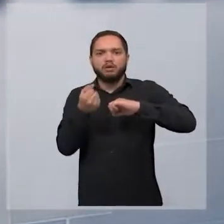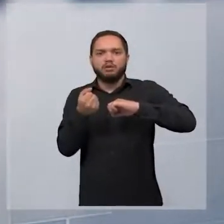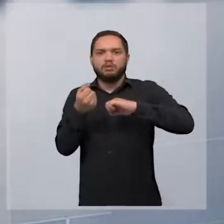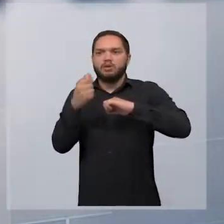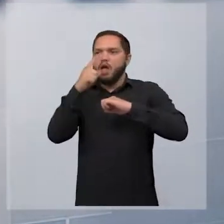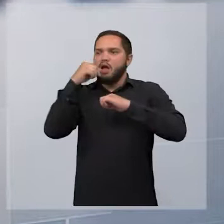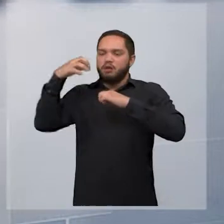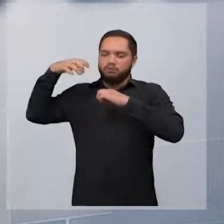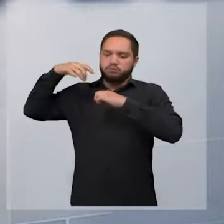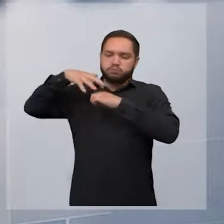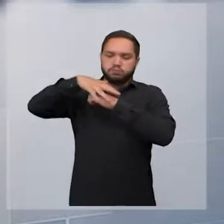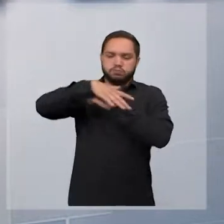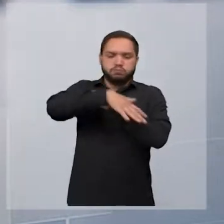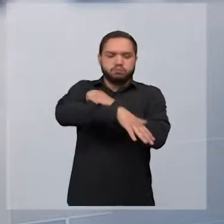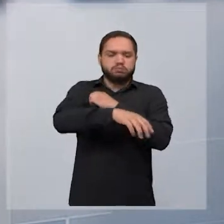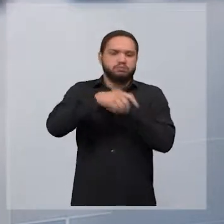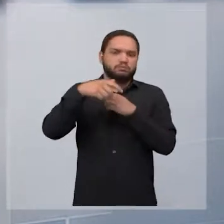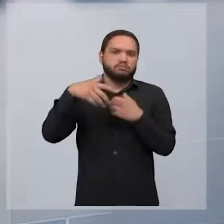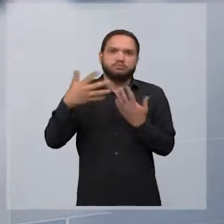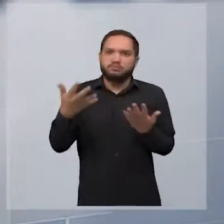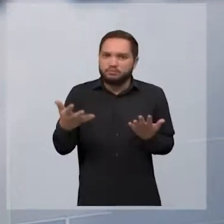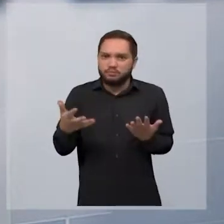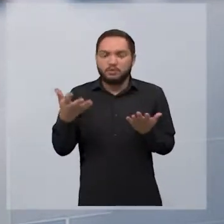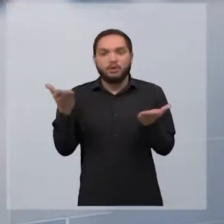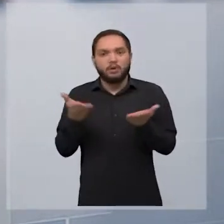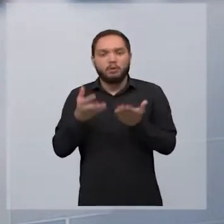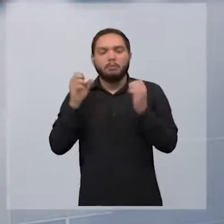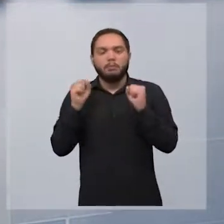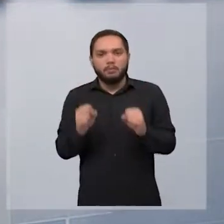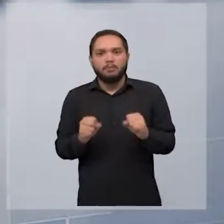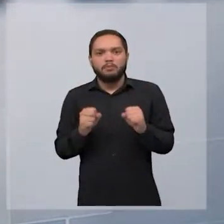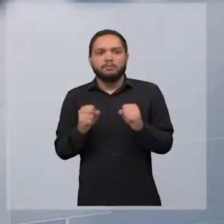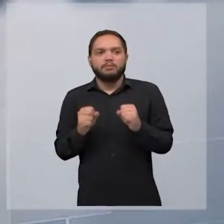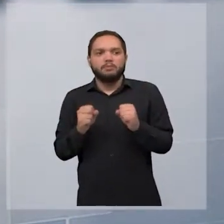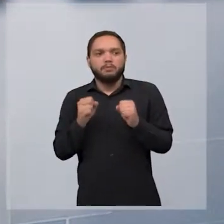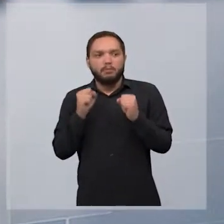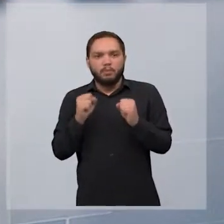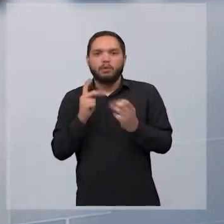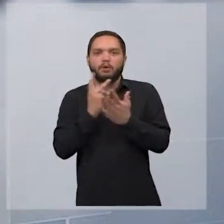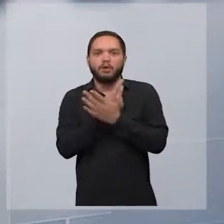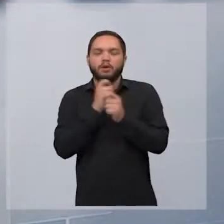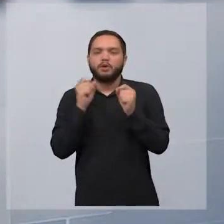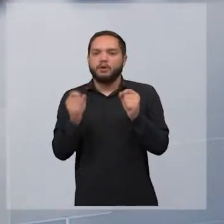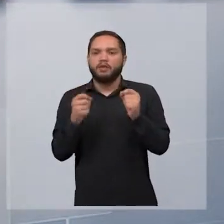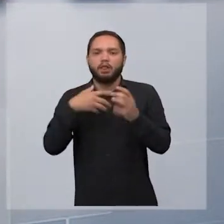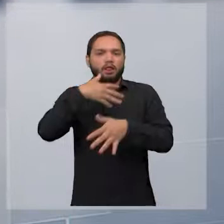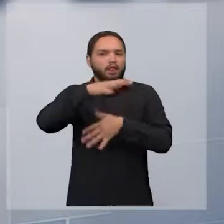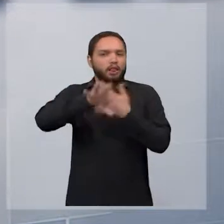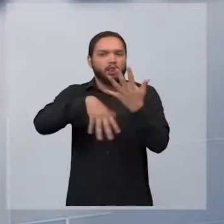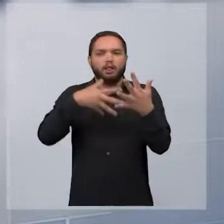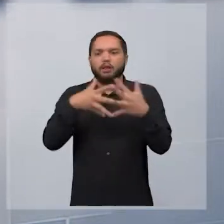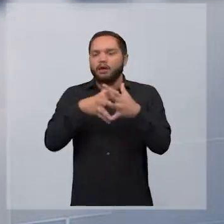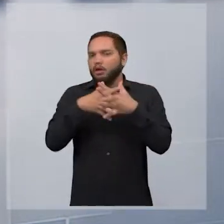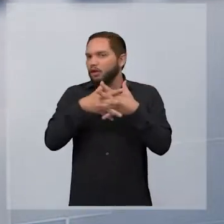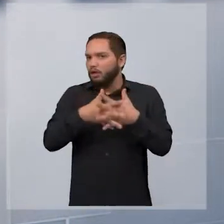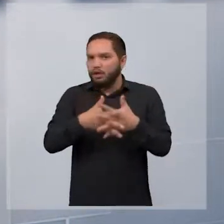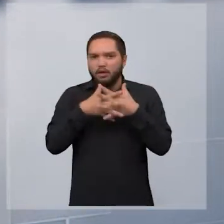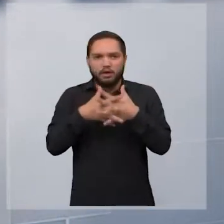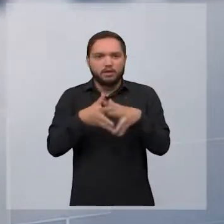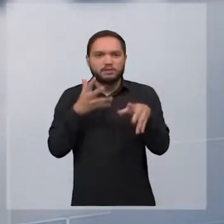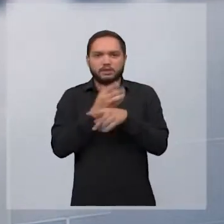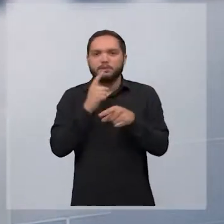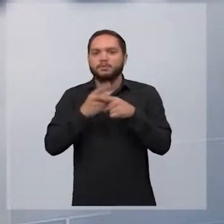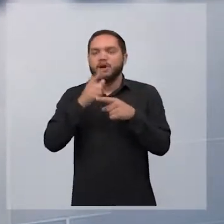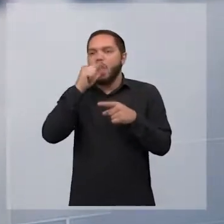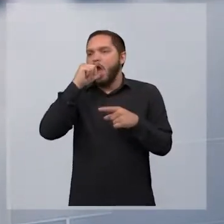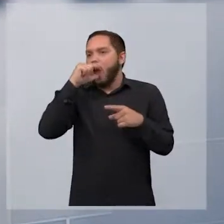lugar. Hoje, essa água muitas vezes causa transtorno na cidade. Transtorno. Porque a cidade